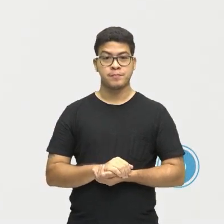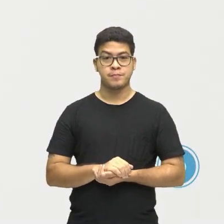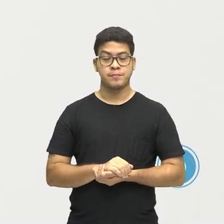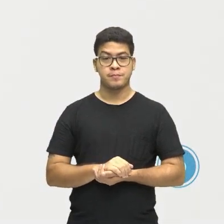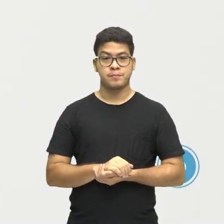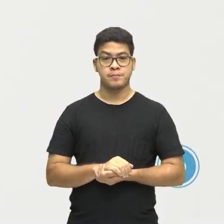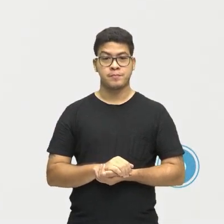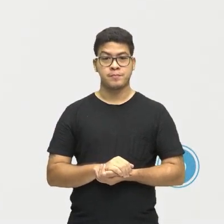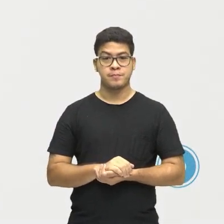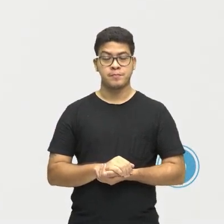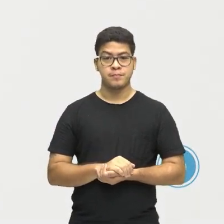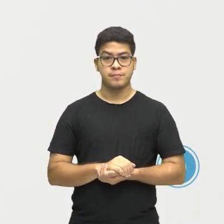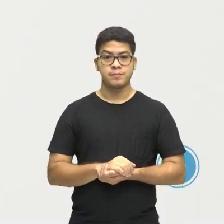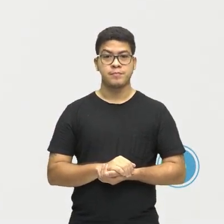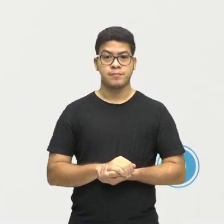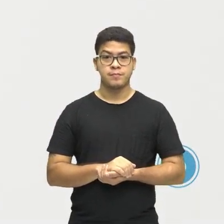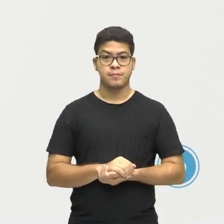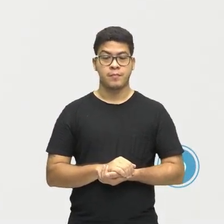Vou fazer aqui ao lado.